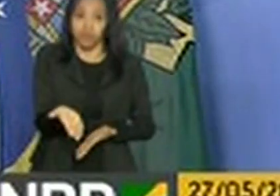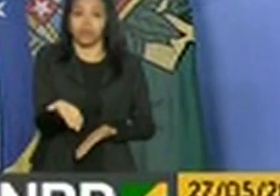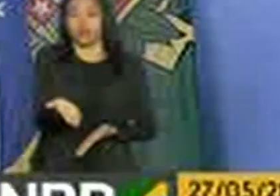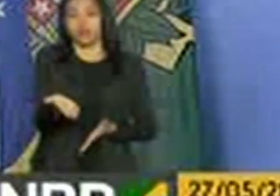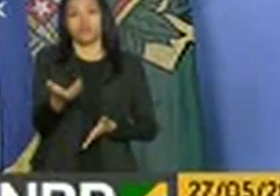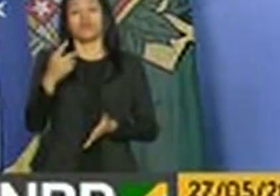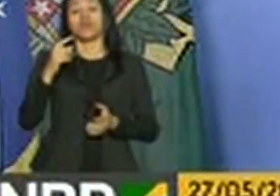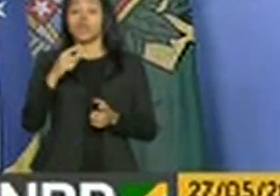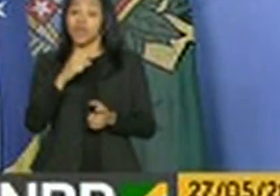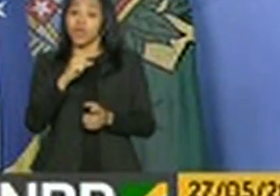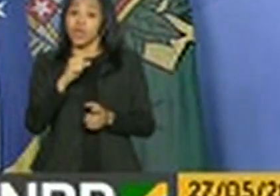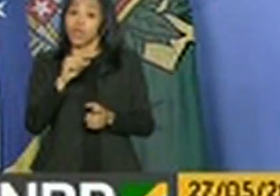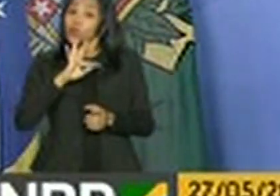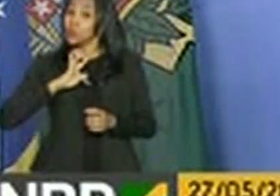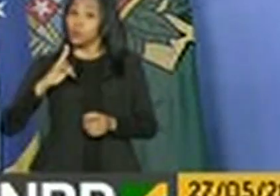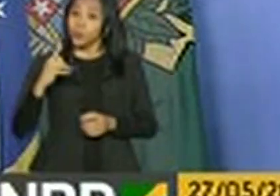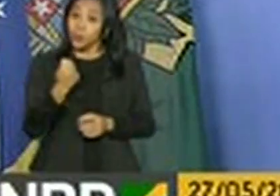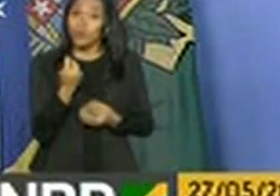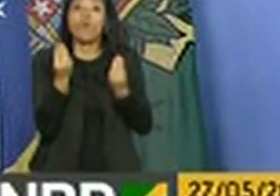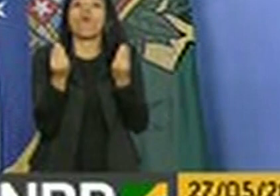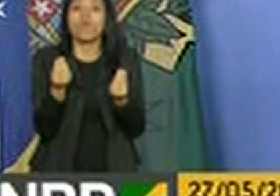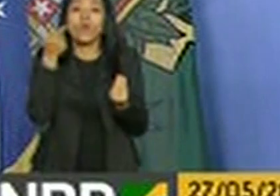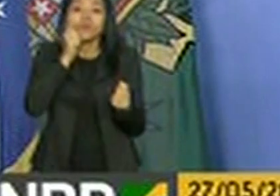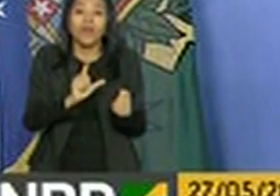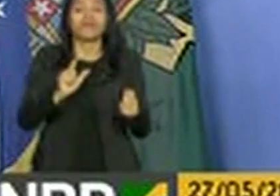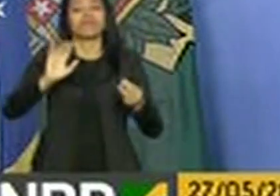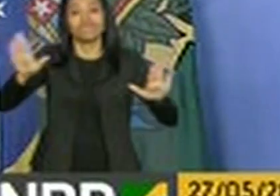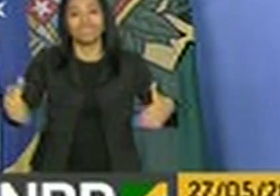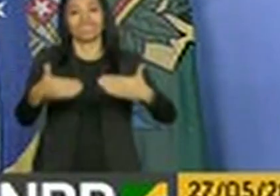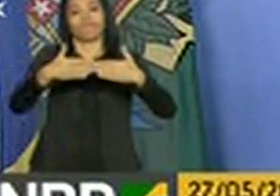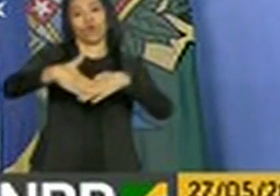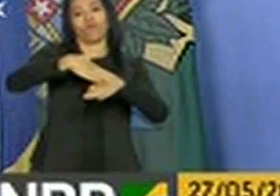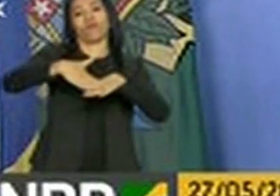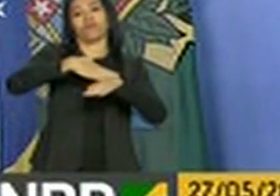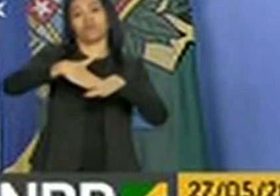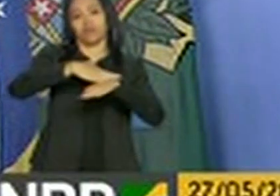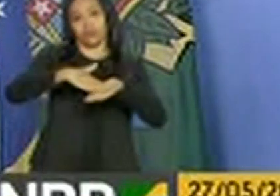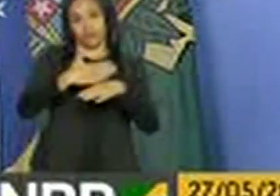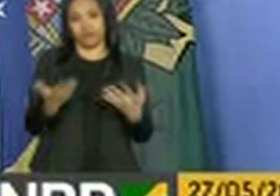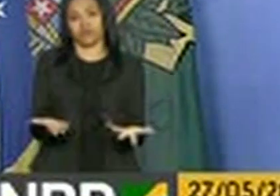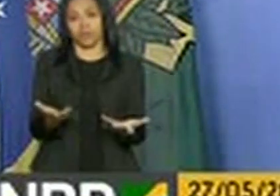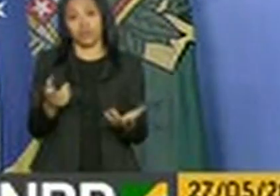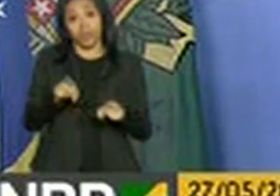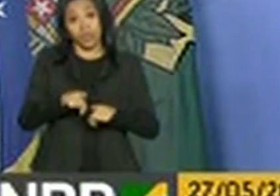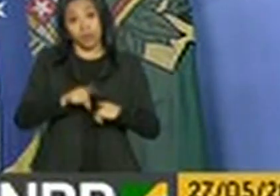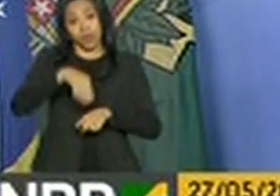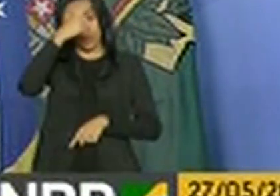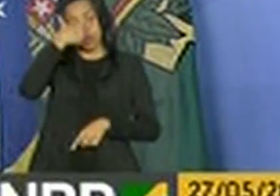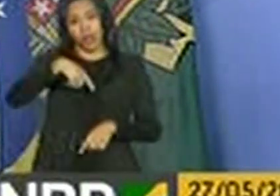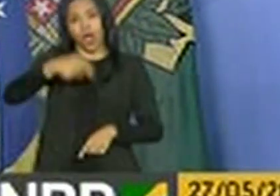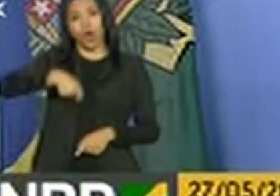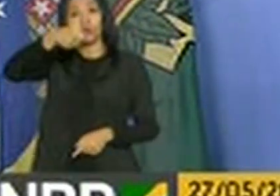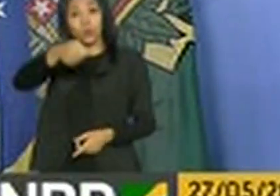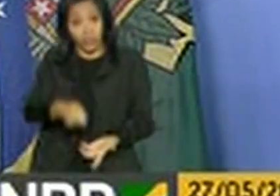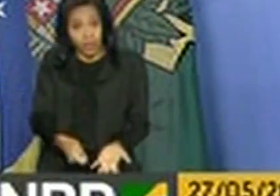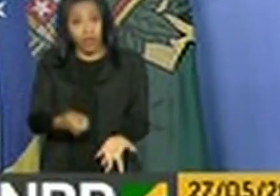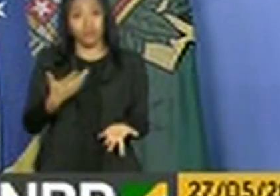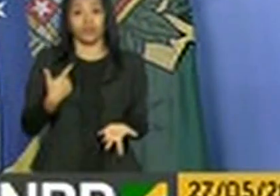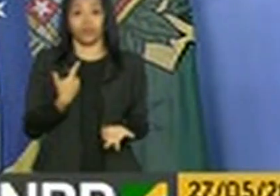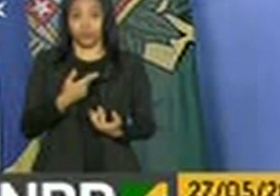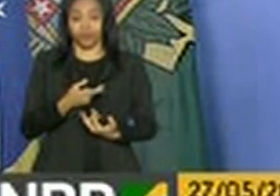E vejam bem, tudo por meio do diálogo, não é? E, ao mesmo tempo, pelo exercício da autoridade